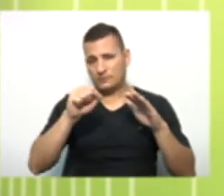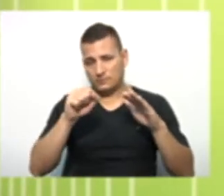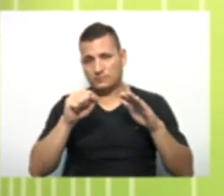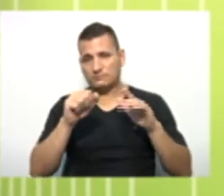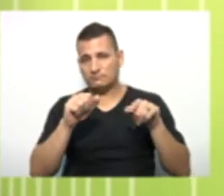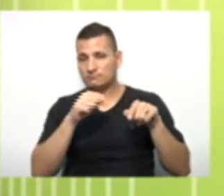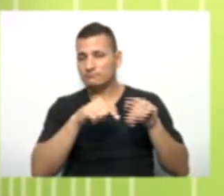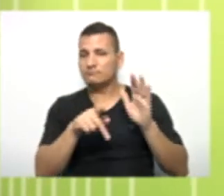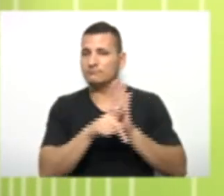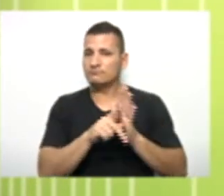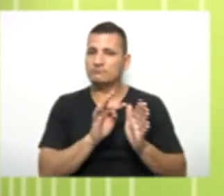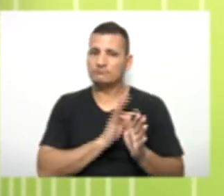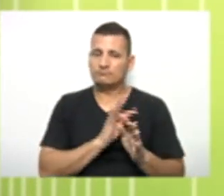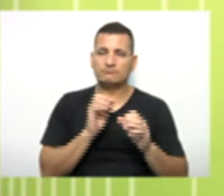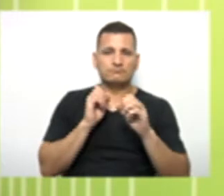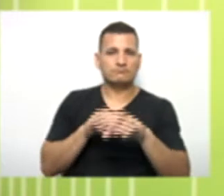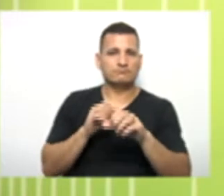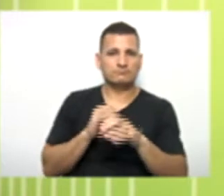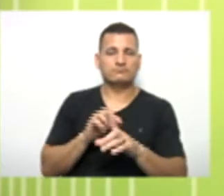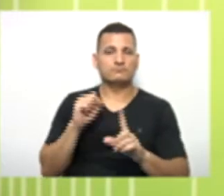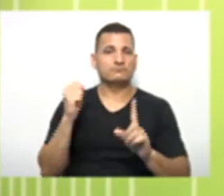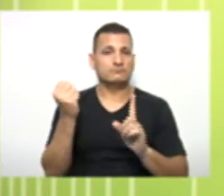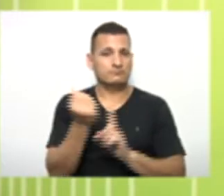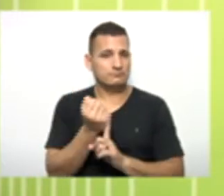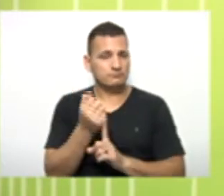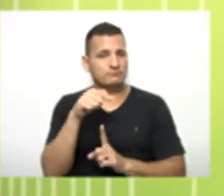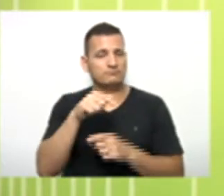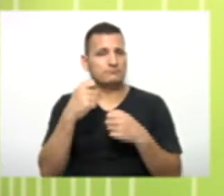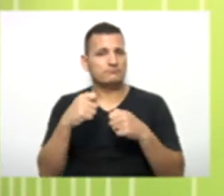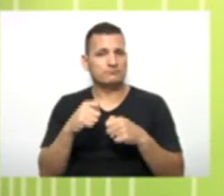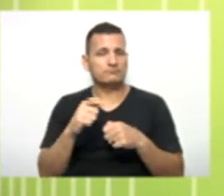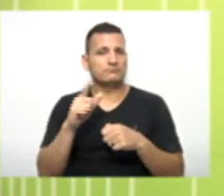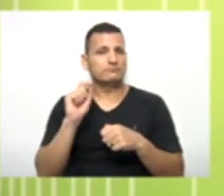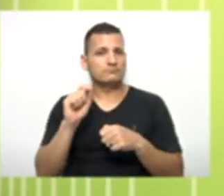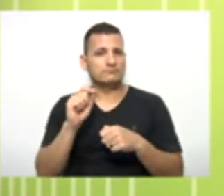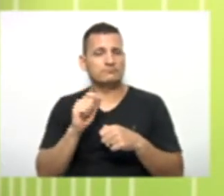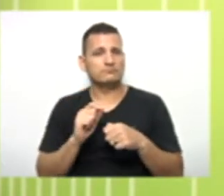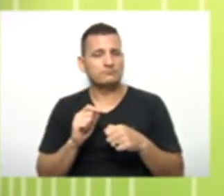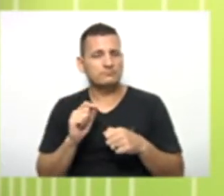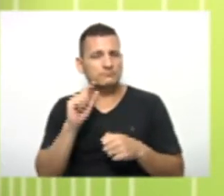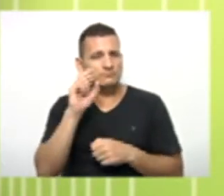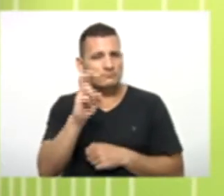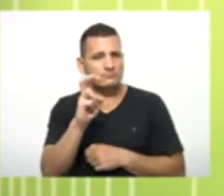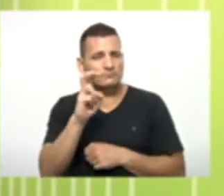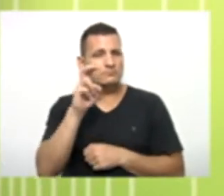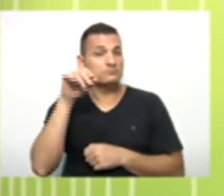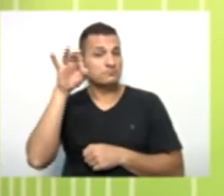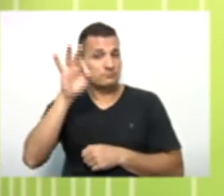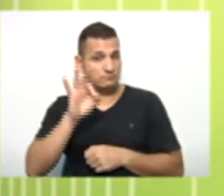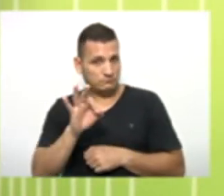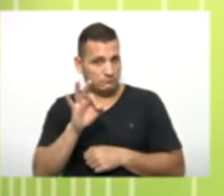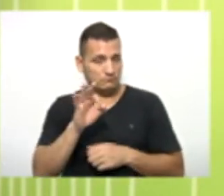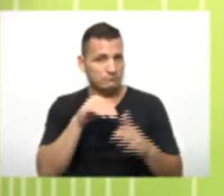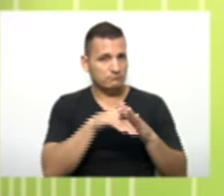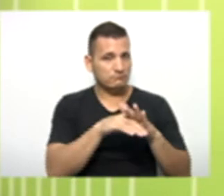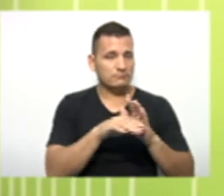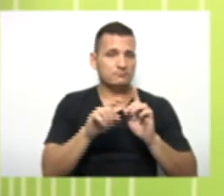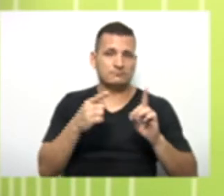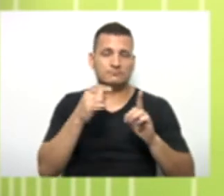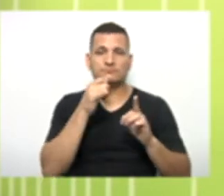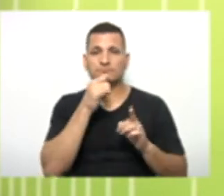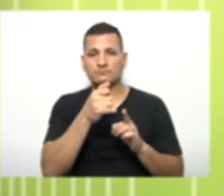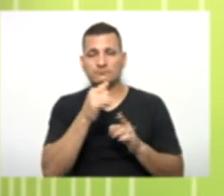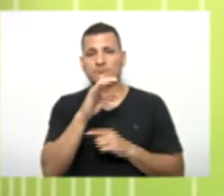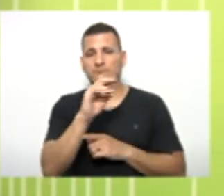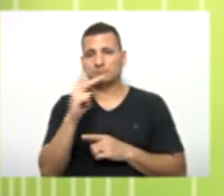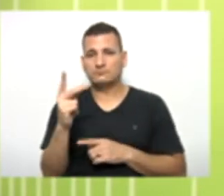Assistência Técnica, Educacional e Social, tem que ser de no mínimo 5%. Mas, se a cooperativa